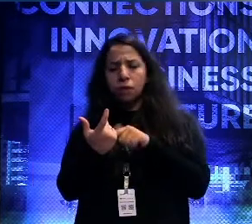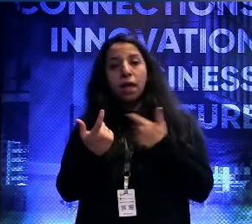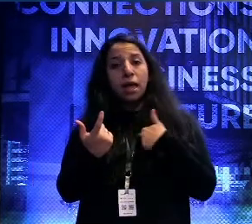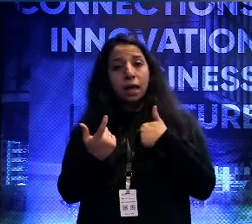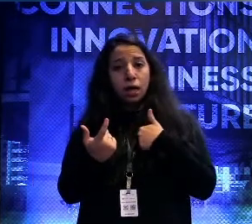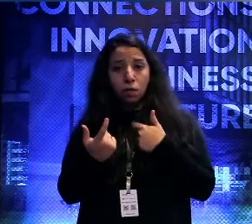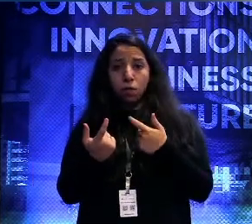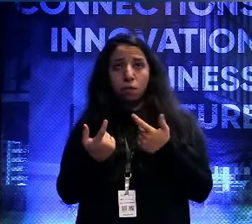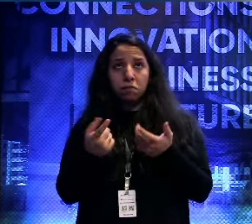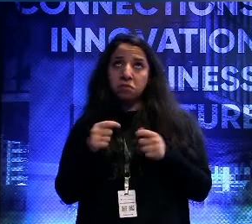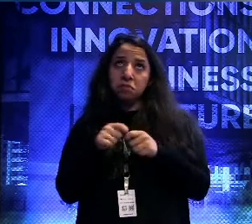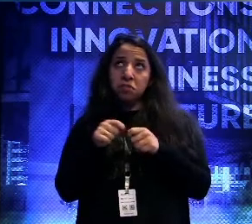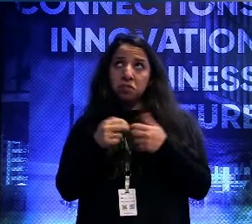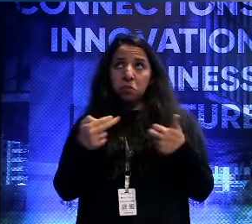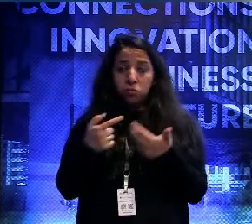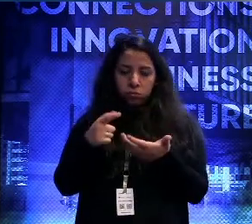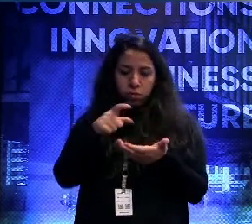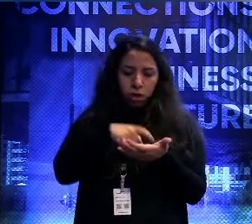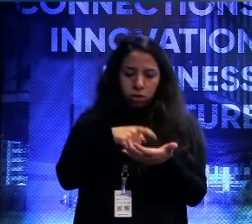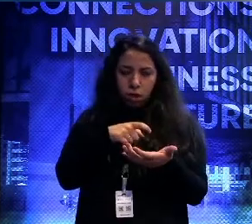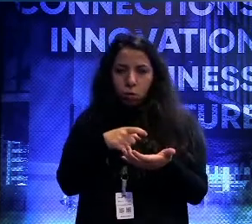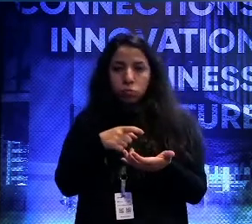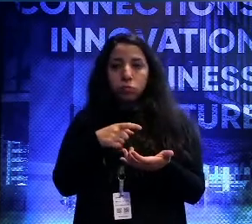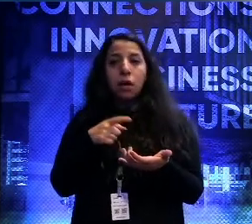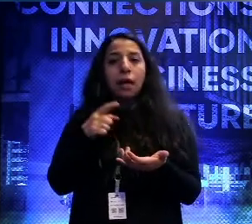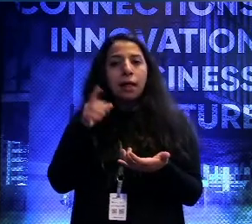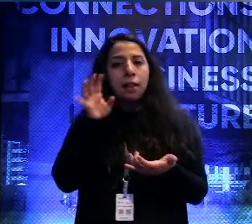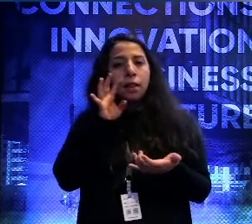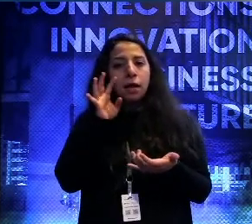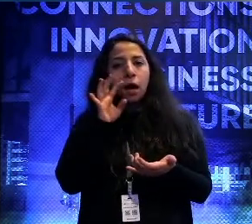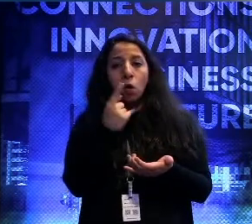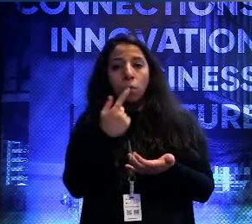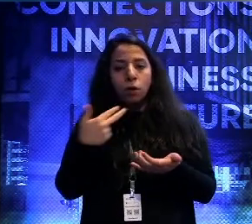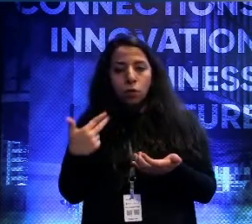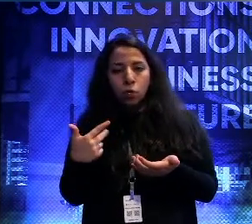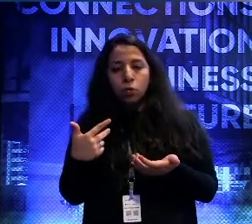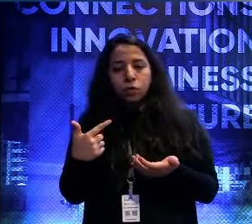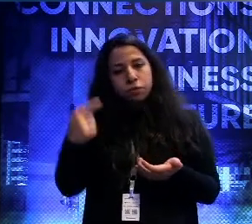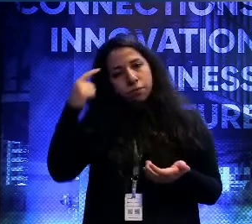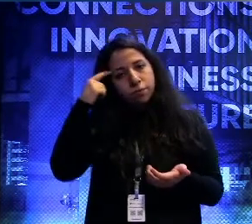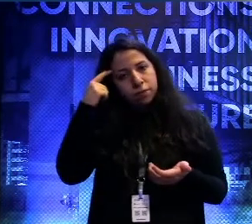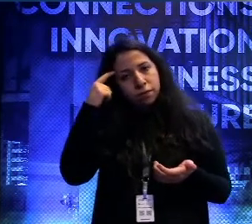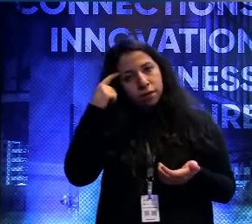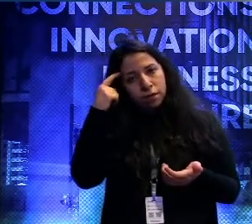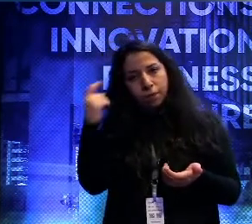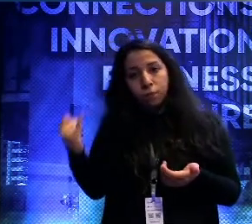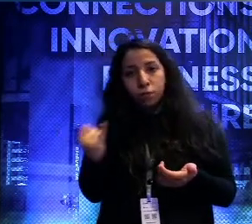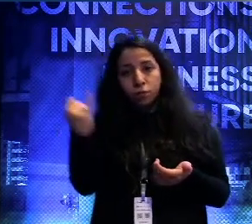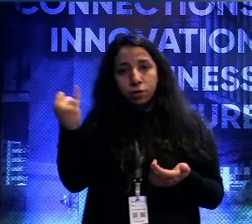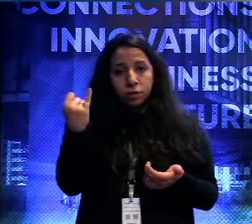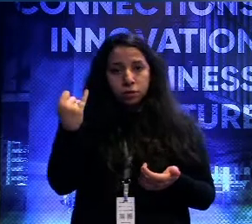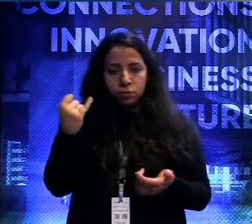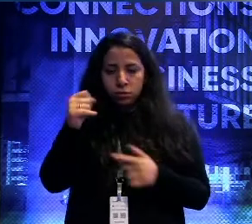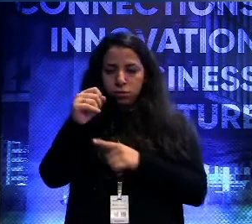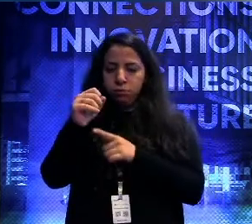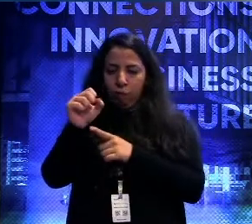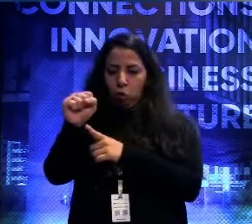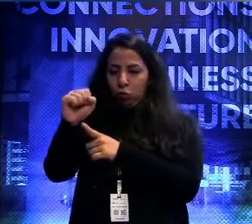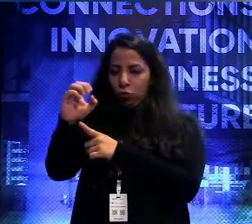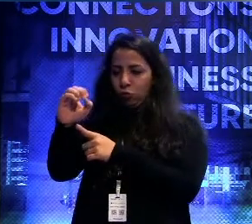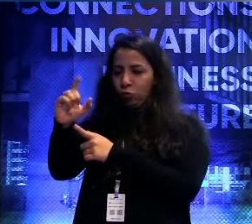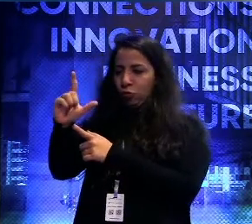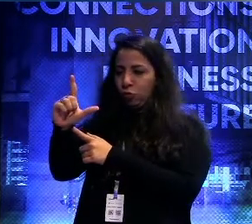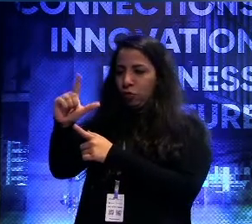operação com cartão de crédito, aí tem uma coisa bem bacana, que é importante, o Solid te ajuda muito quando a gente está falando